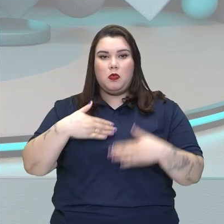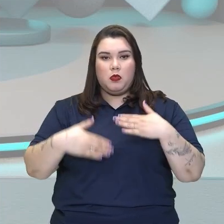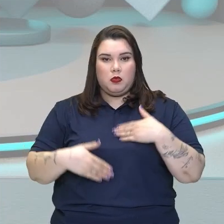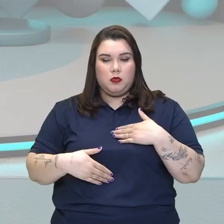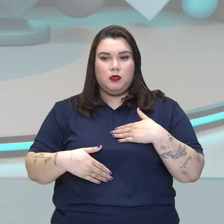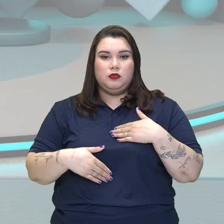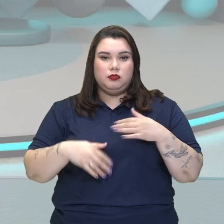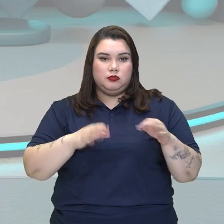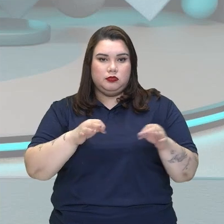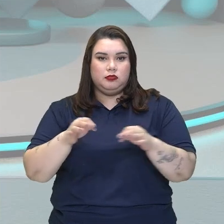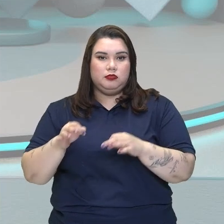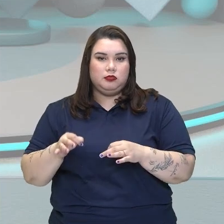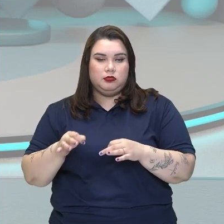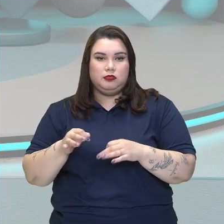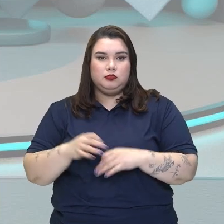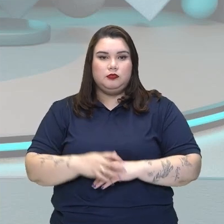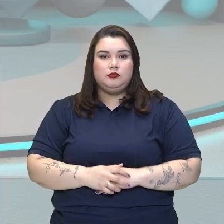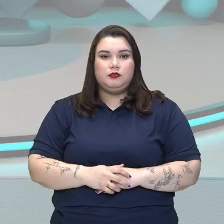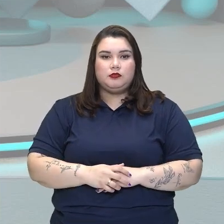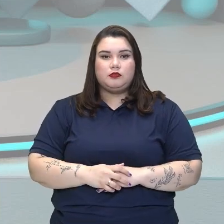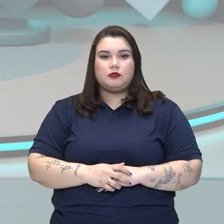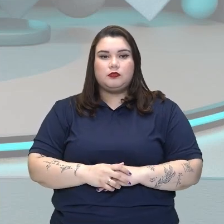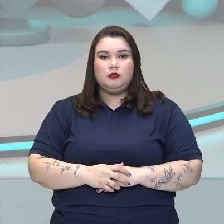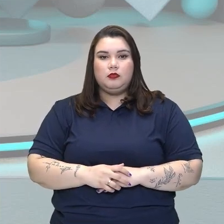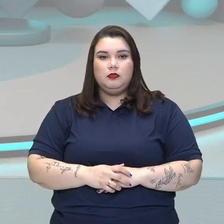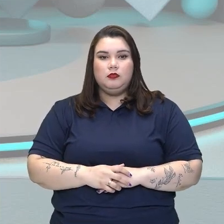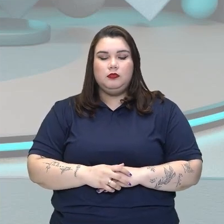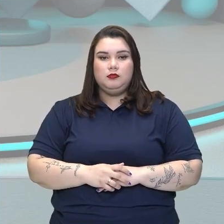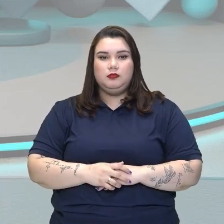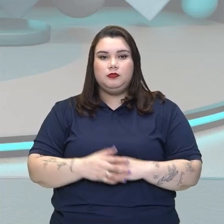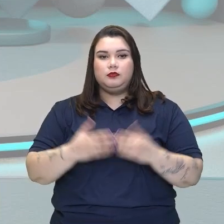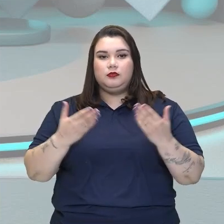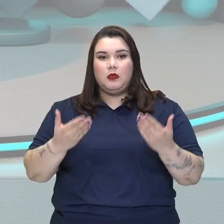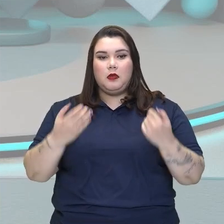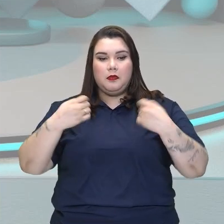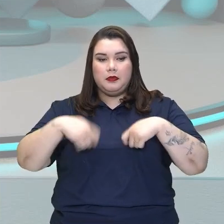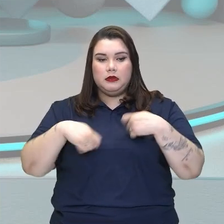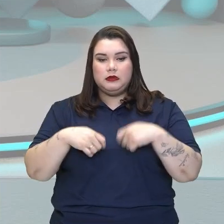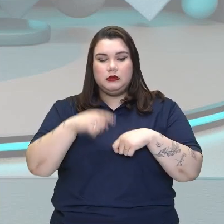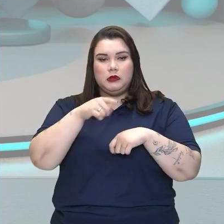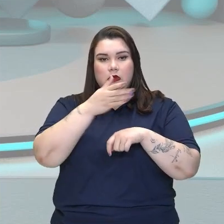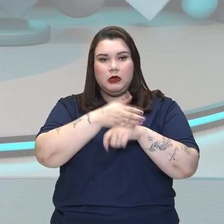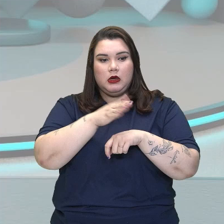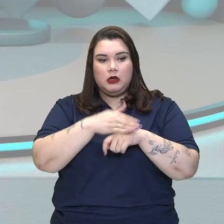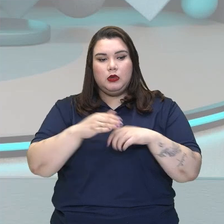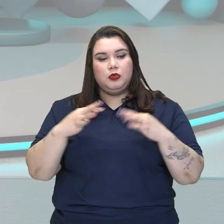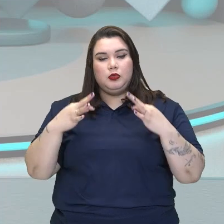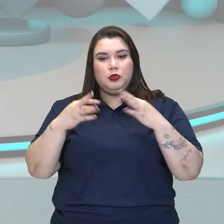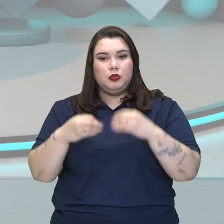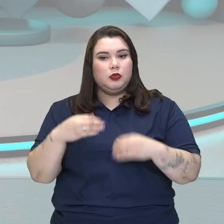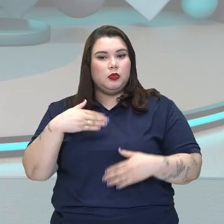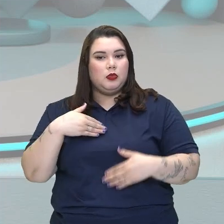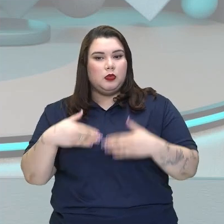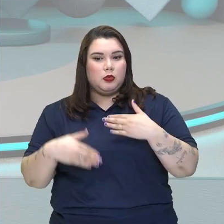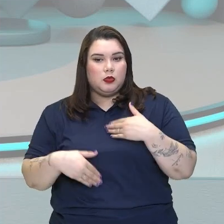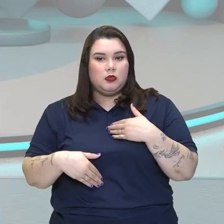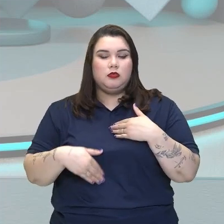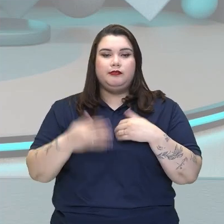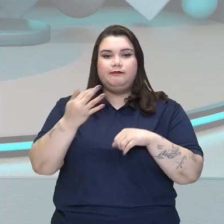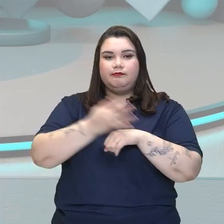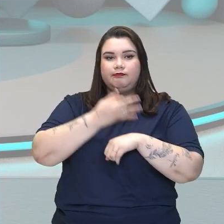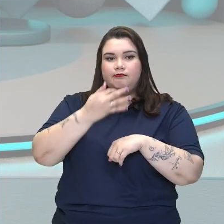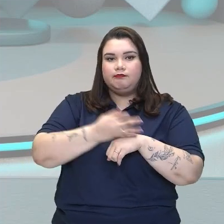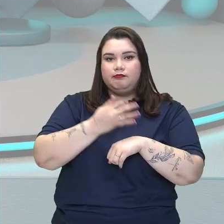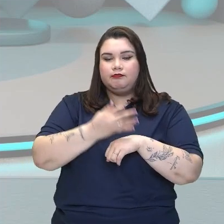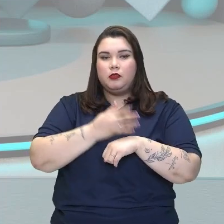física geral. Tu você vai ter que trabalhar essas capacidades aí, né? Força, equilíbrio,